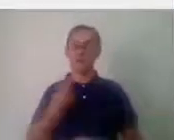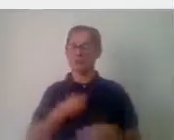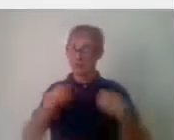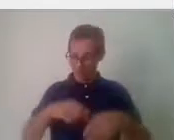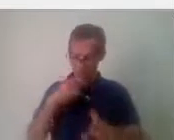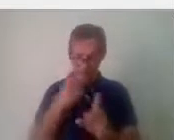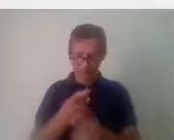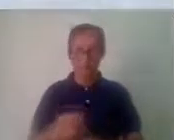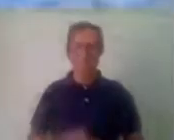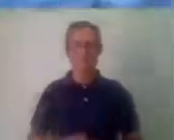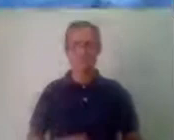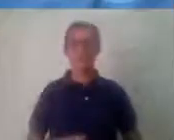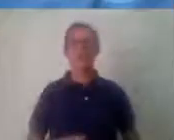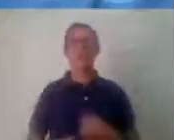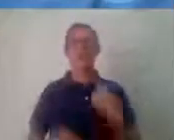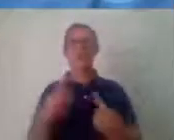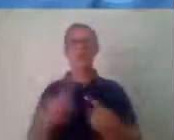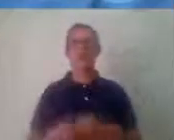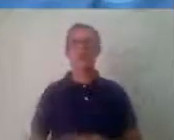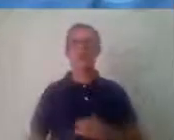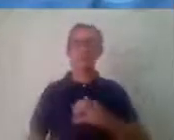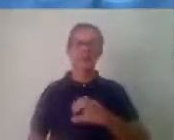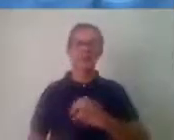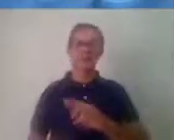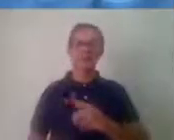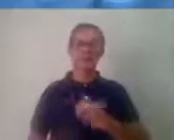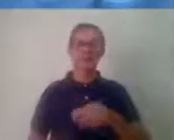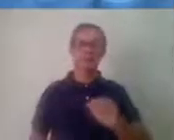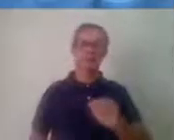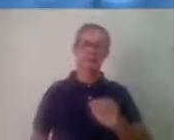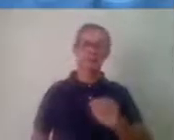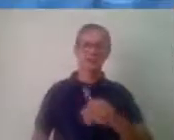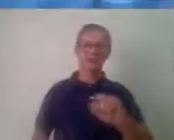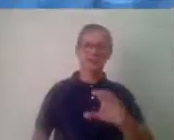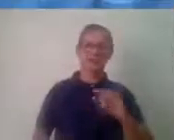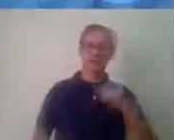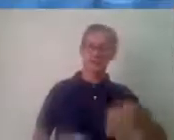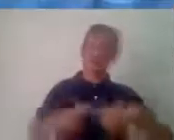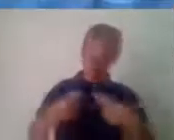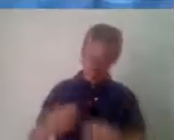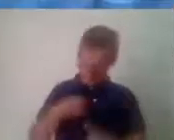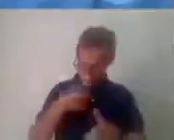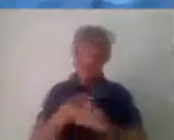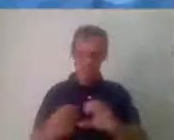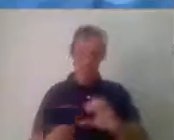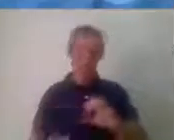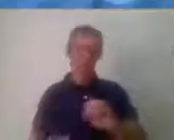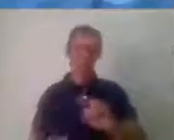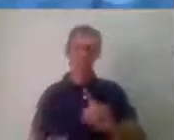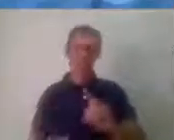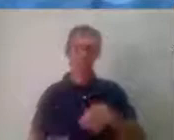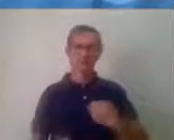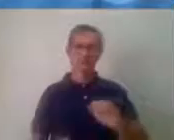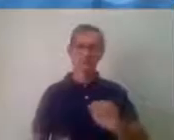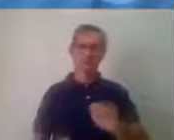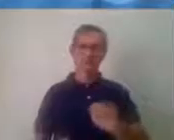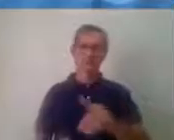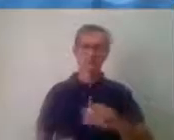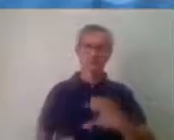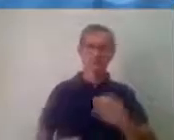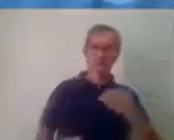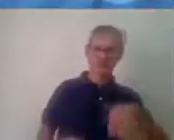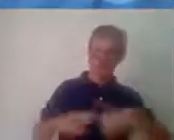precisa encontrar quais são as coordenadas do seu centro de massa. Para eu encontrar as coordenadas do seu centro de